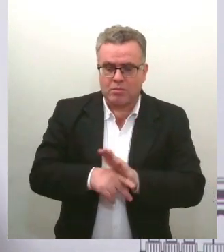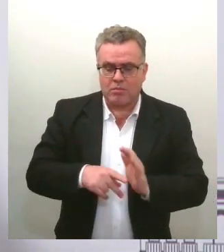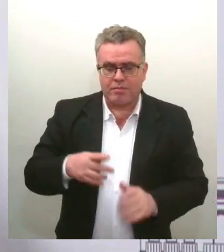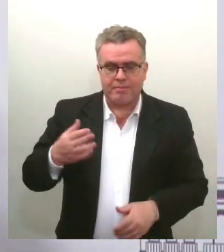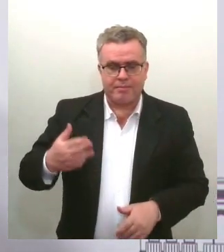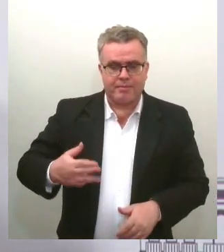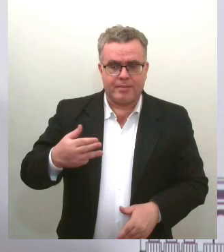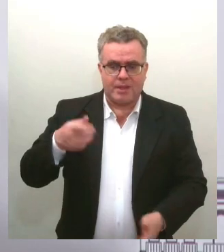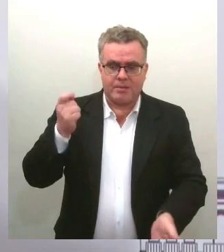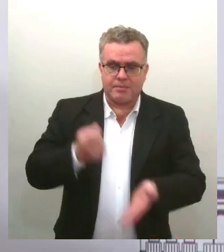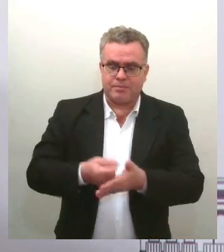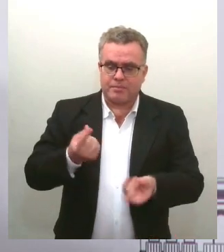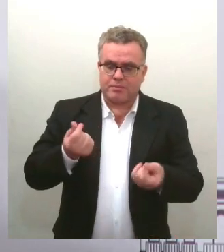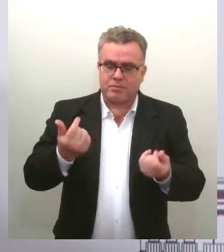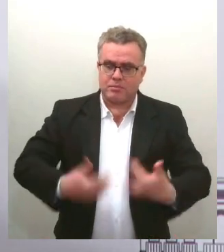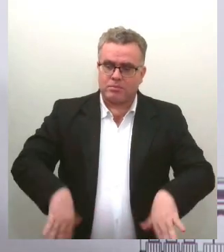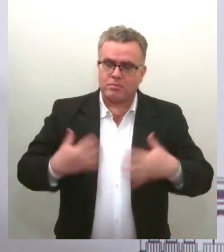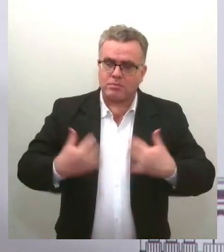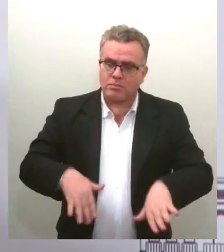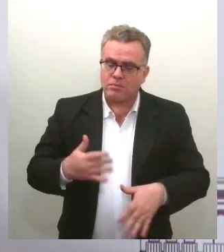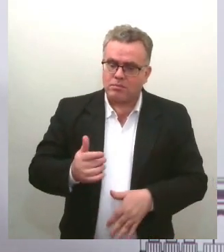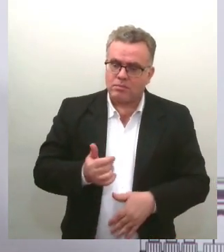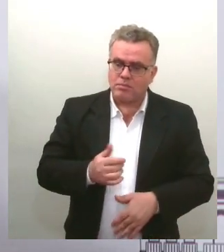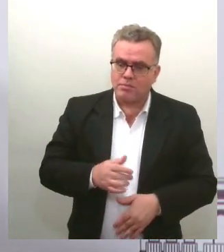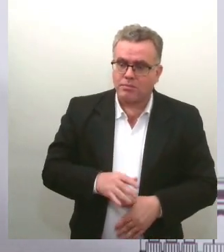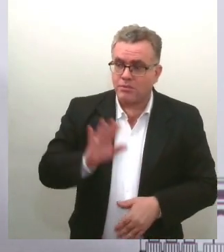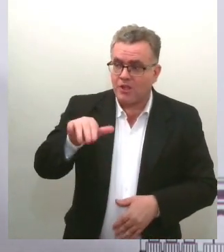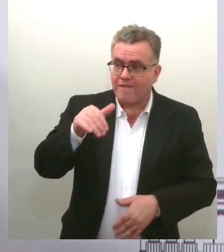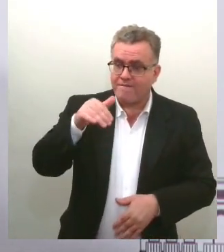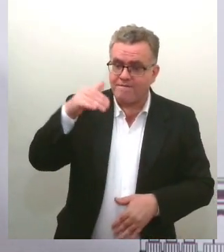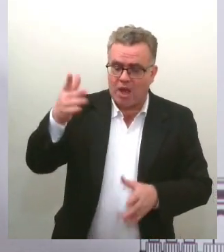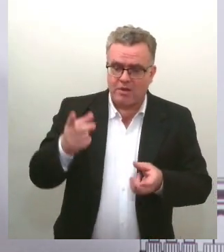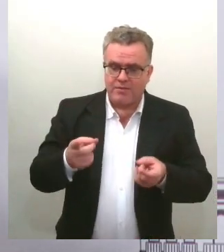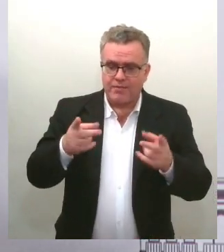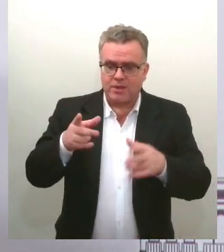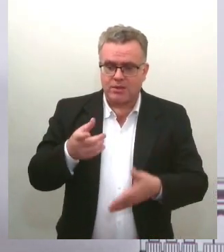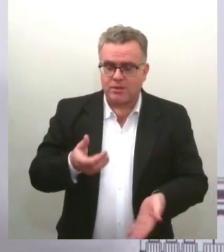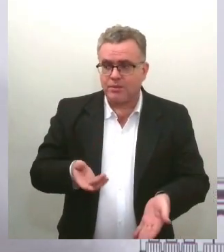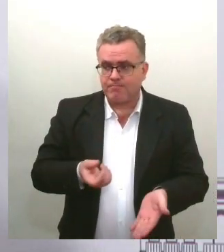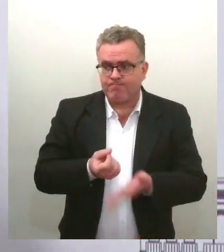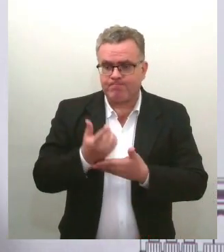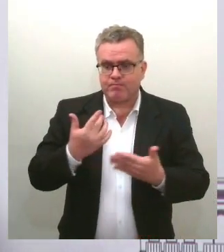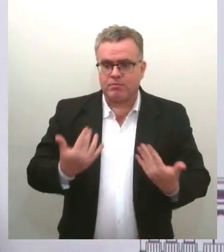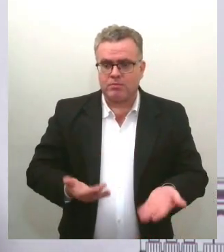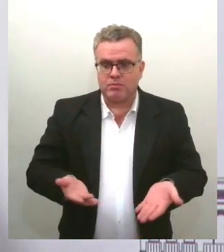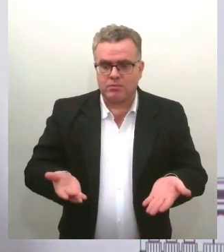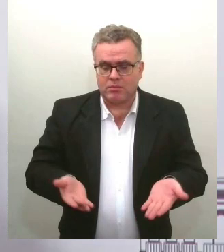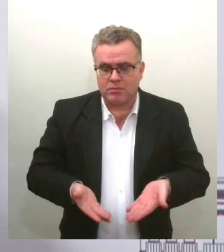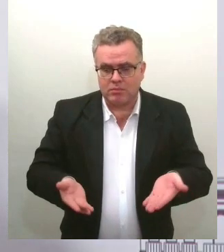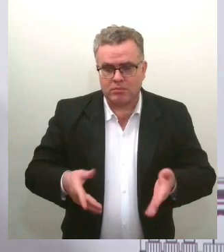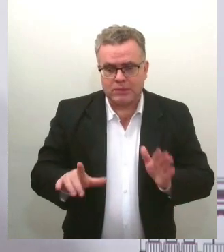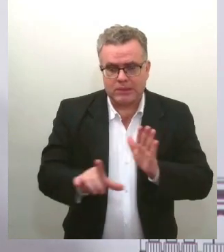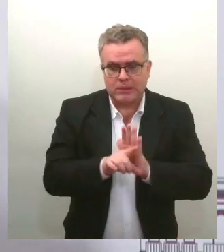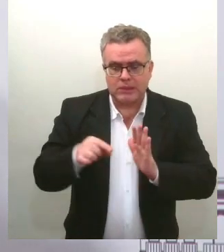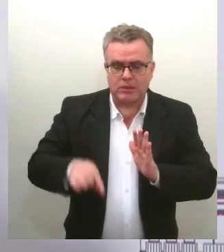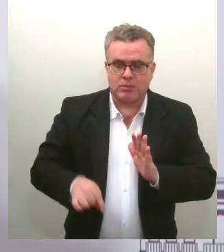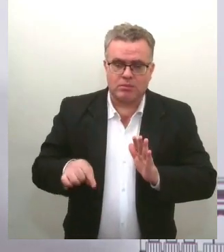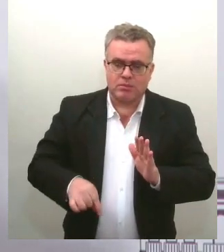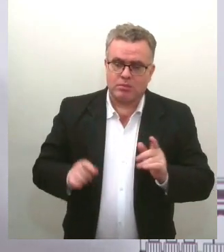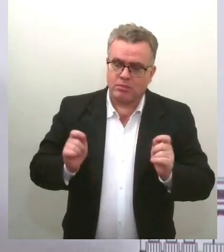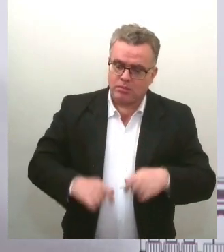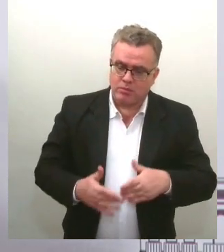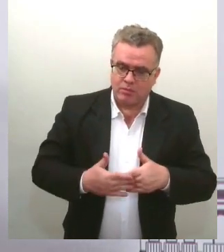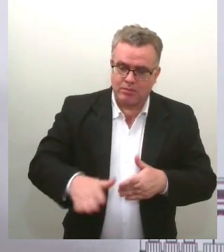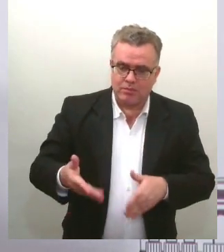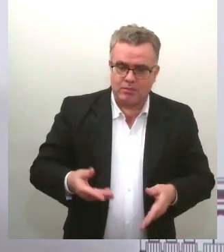com autorização judicial. Hoje, com a nossa lei, isso passa a ser distribuído pelo SUS. A medicação